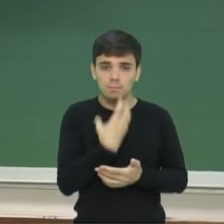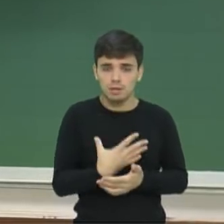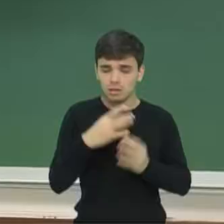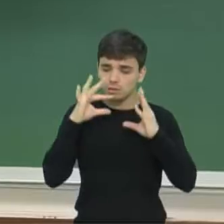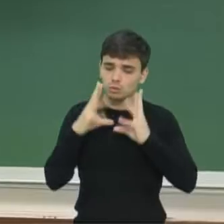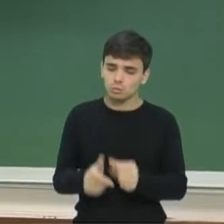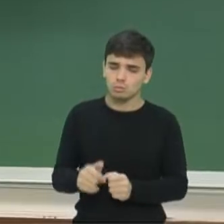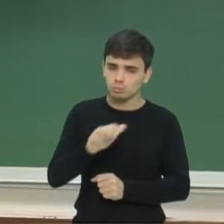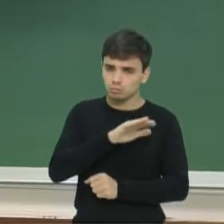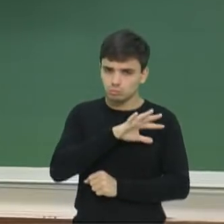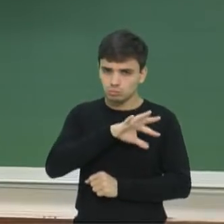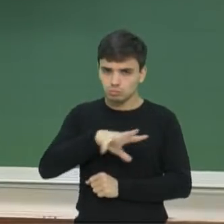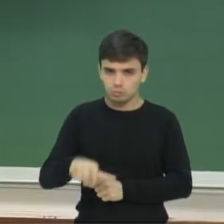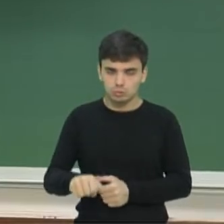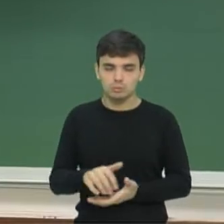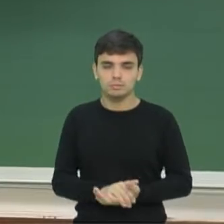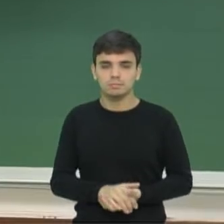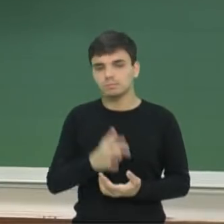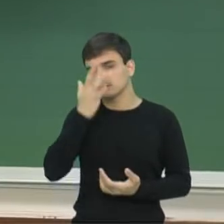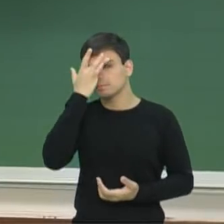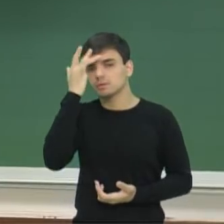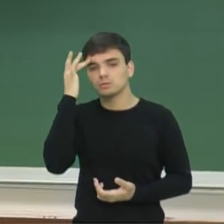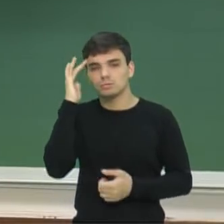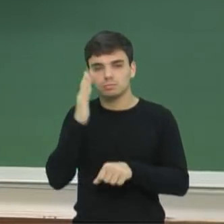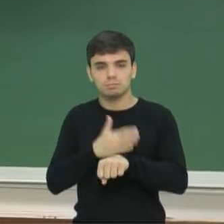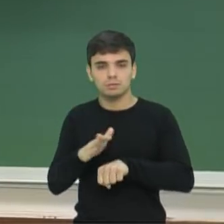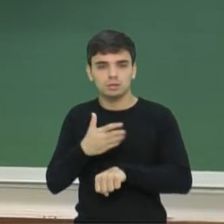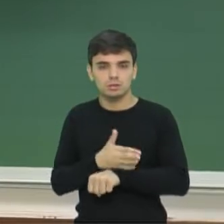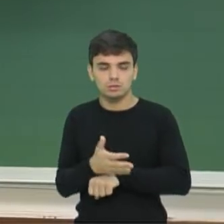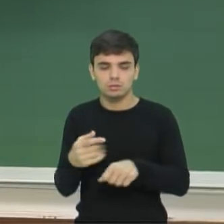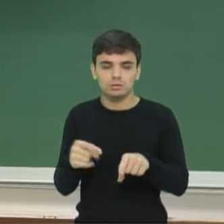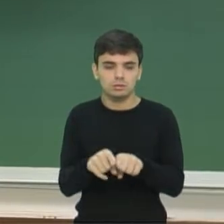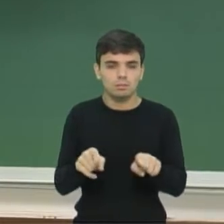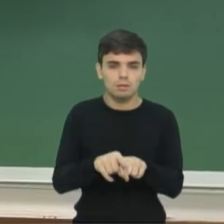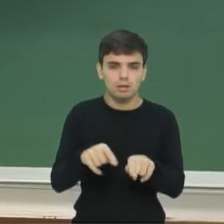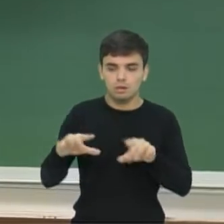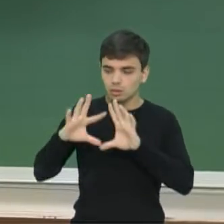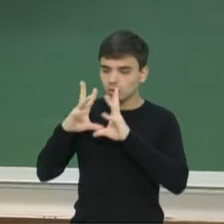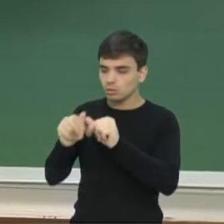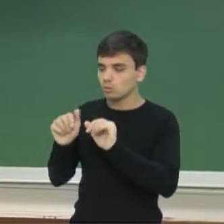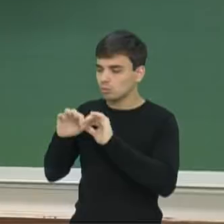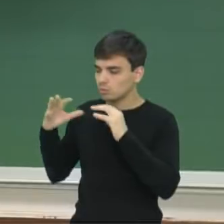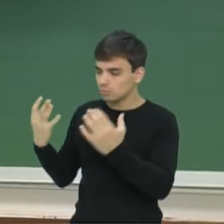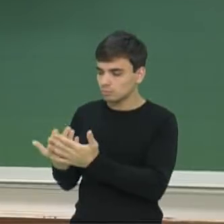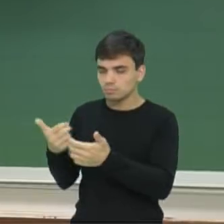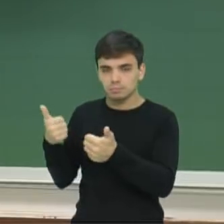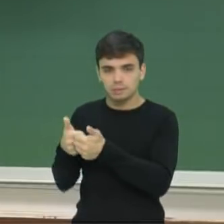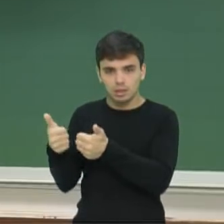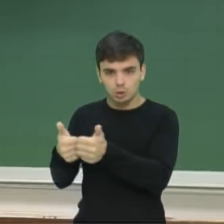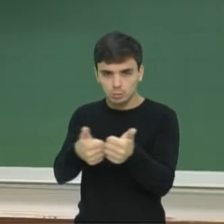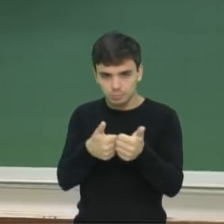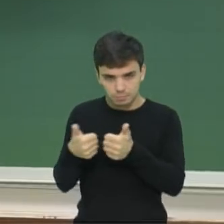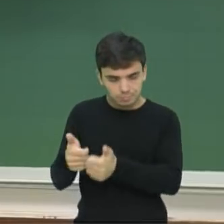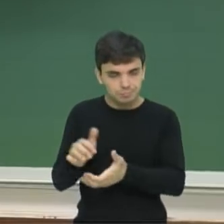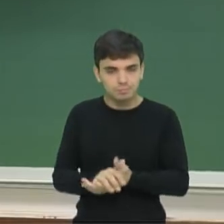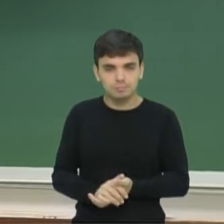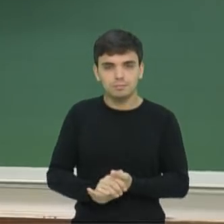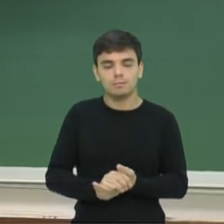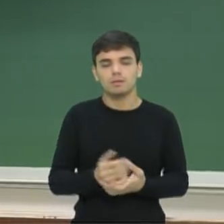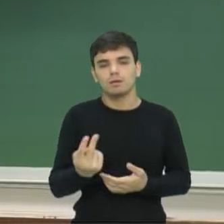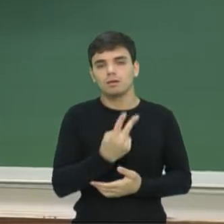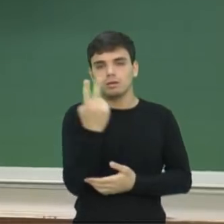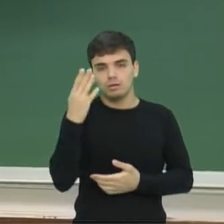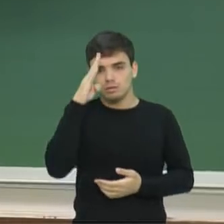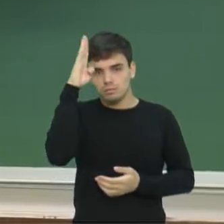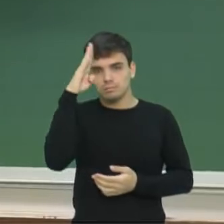né? Assim, tanto da pessoa que pratica quanto de todos os que estão em volta do praticante, né? Então, temos os dois princípios, o